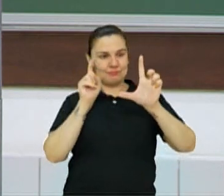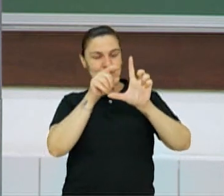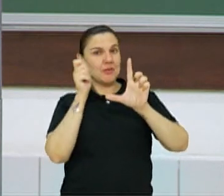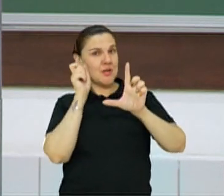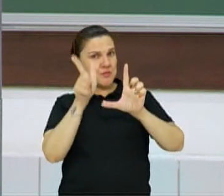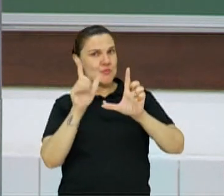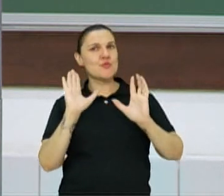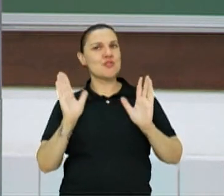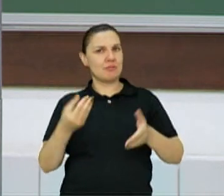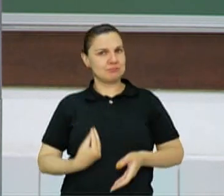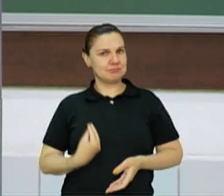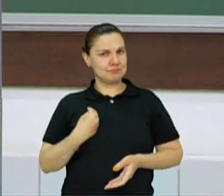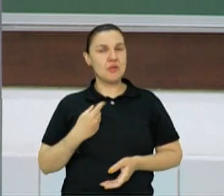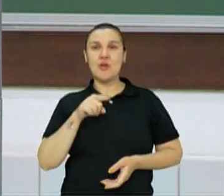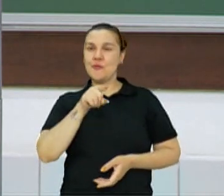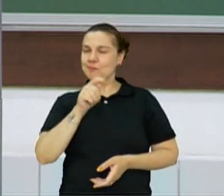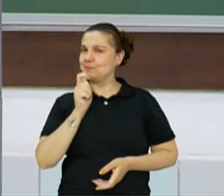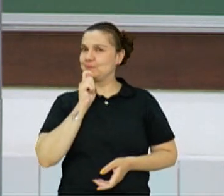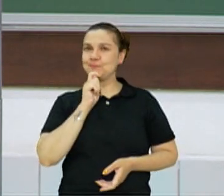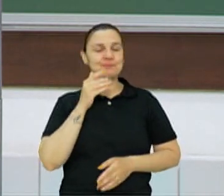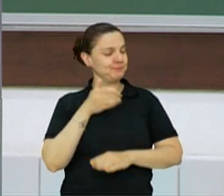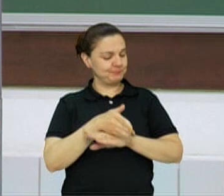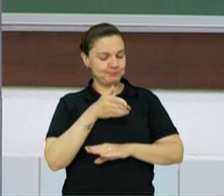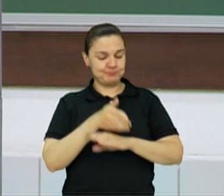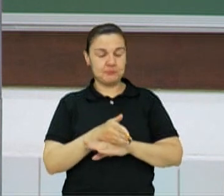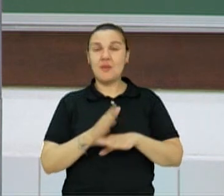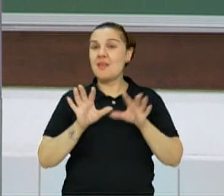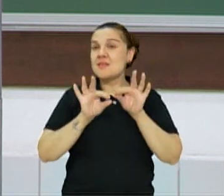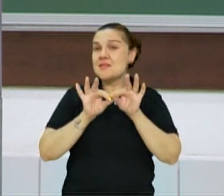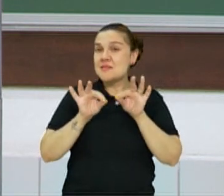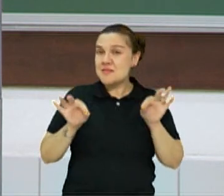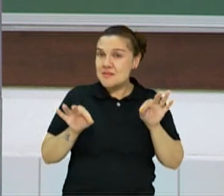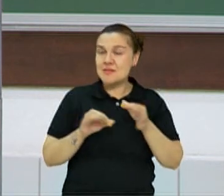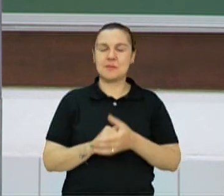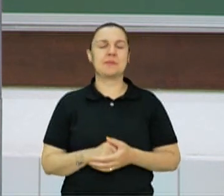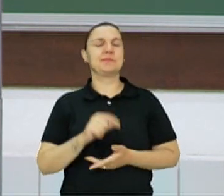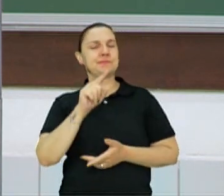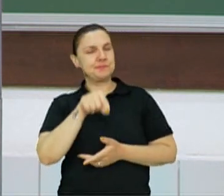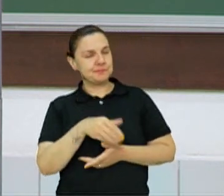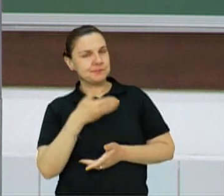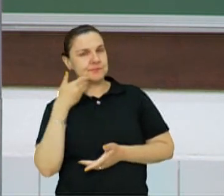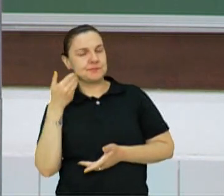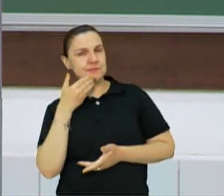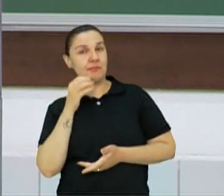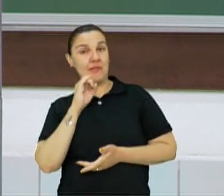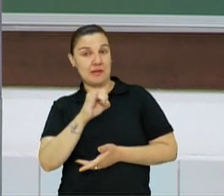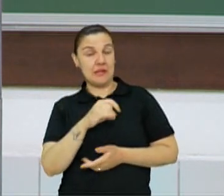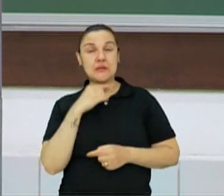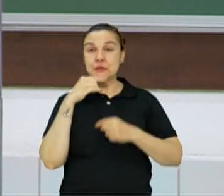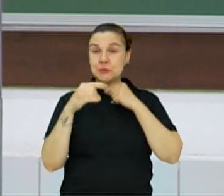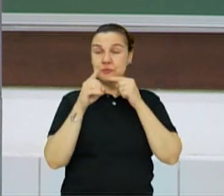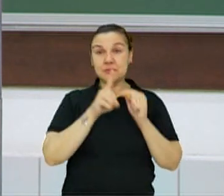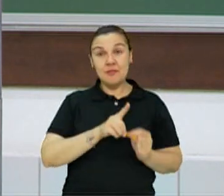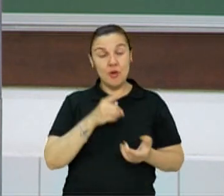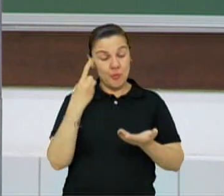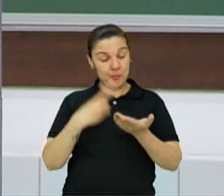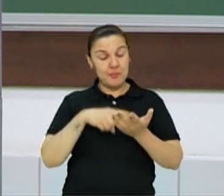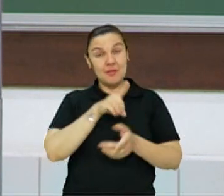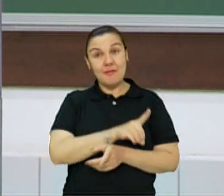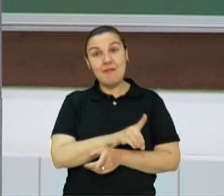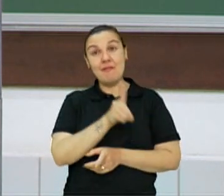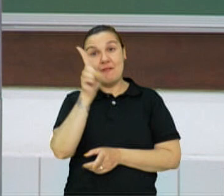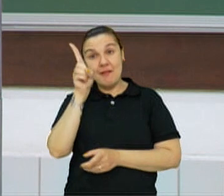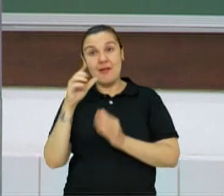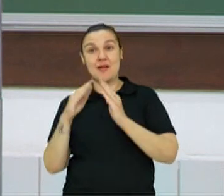garante. Para aqueles alunos que ainda não estão acessando, é simples, é bem fácil. Se você tiver alguma dúvida, vá até a tua escola,